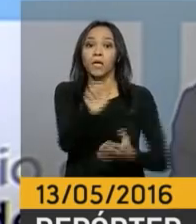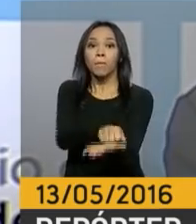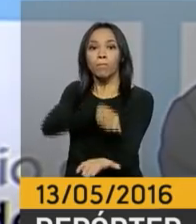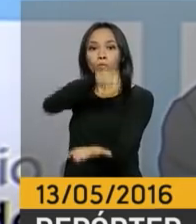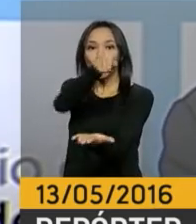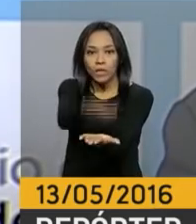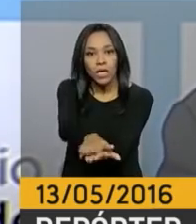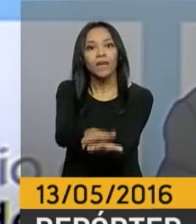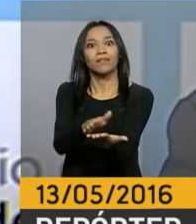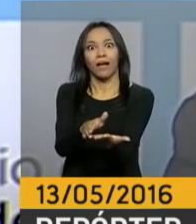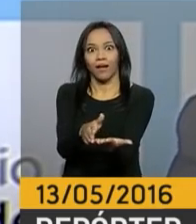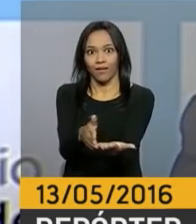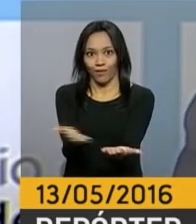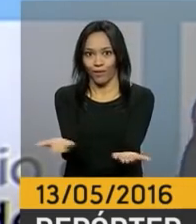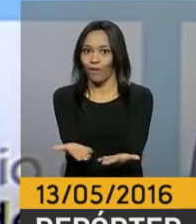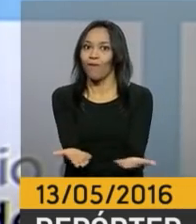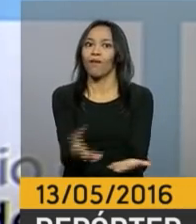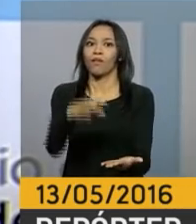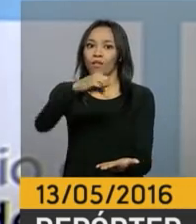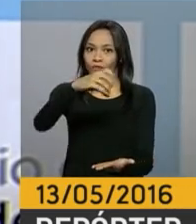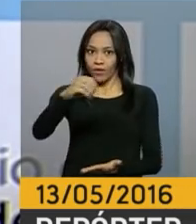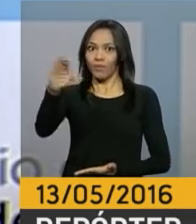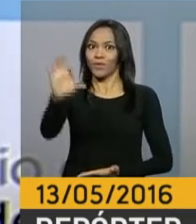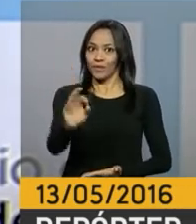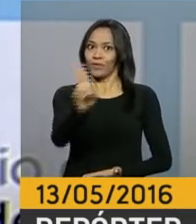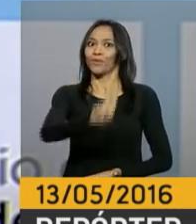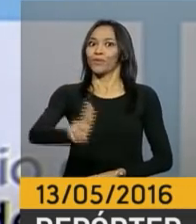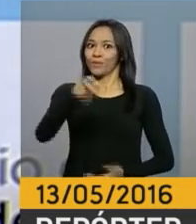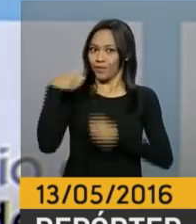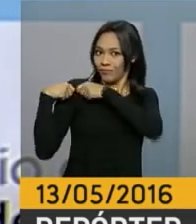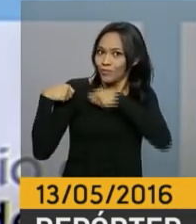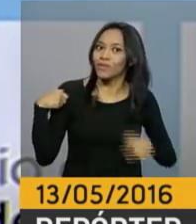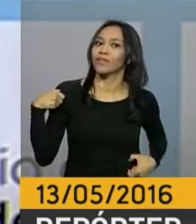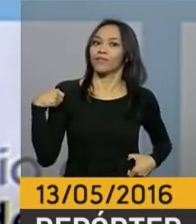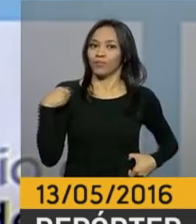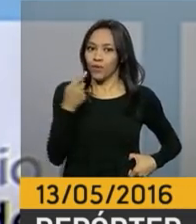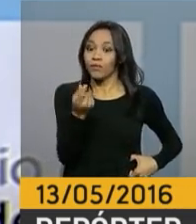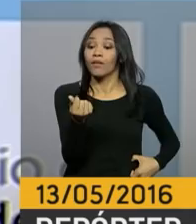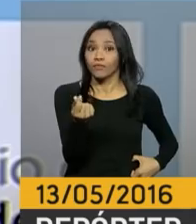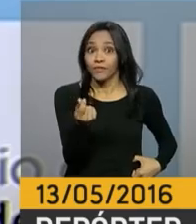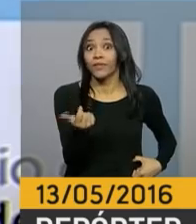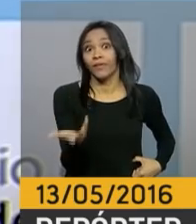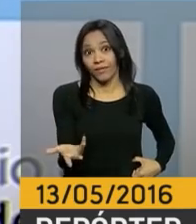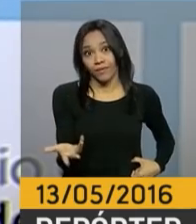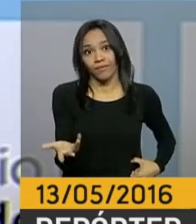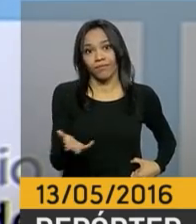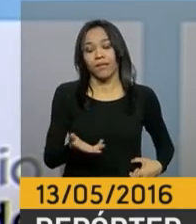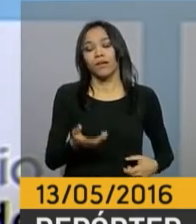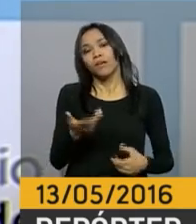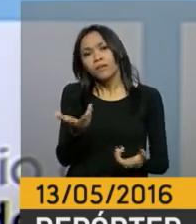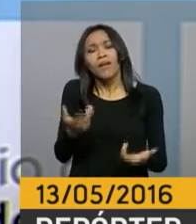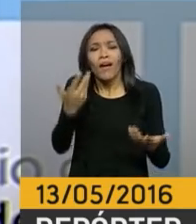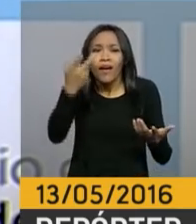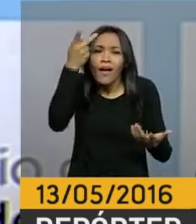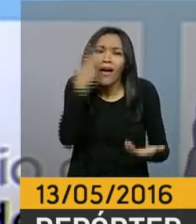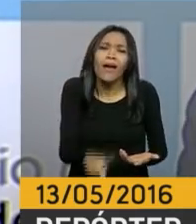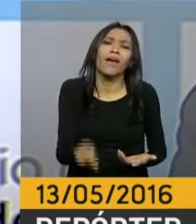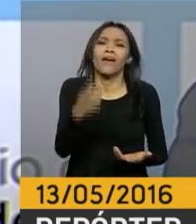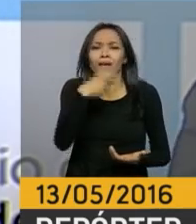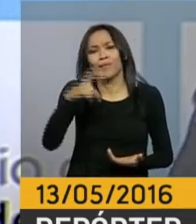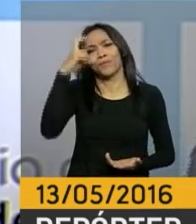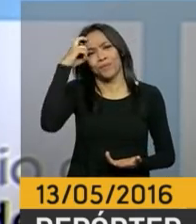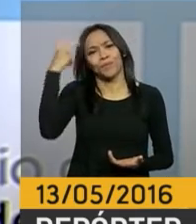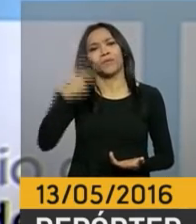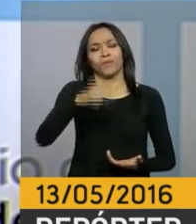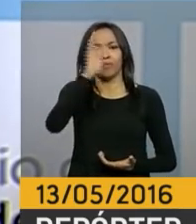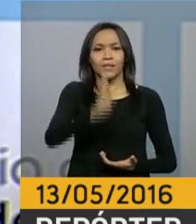90% usa o sío de segurança então a cultura do brasileiro é essa né é fazer aquilo que que ele precisa